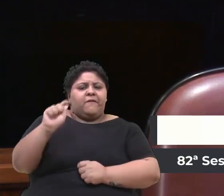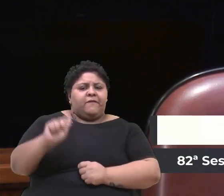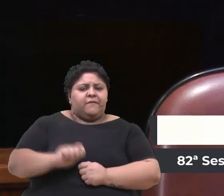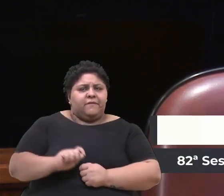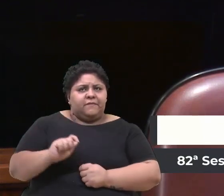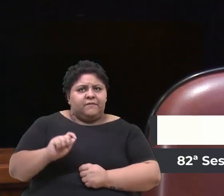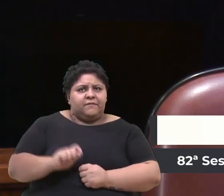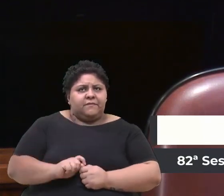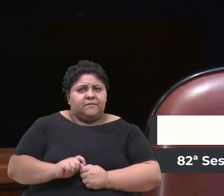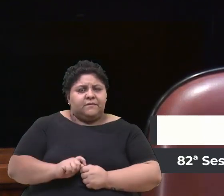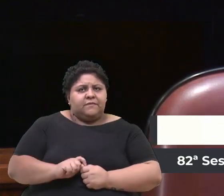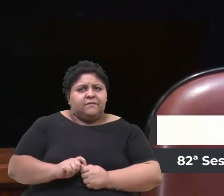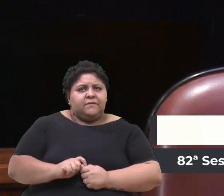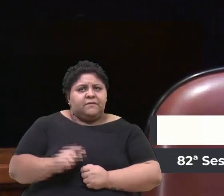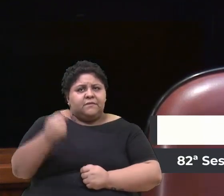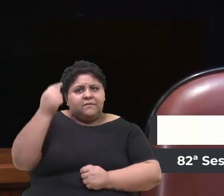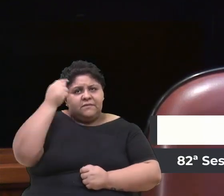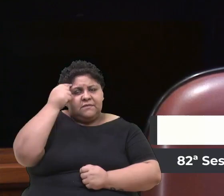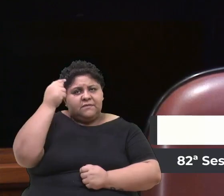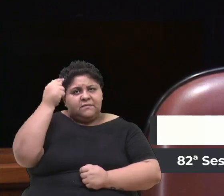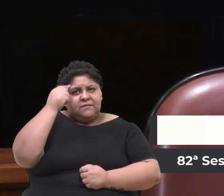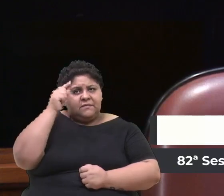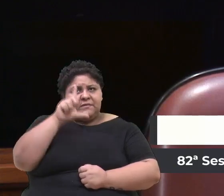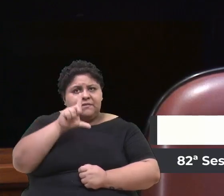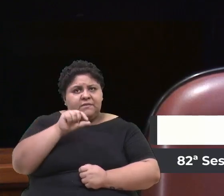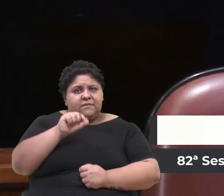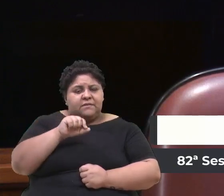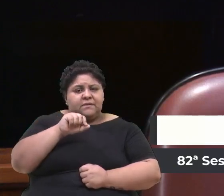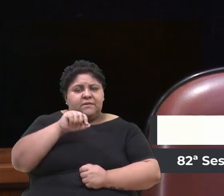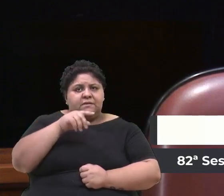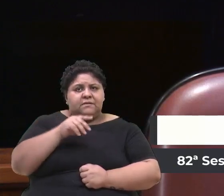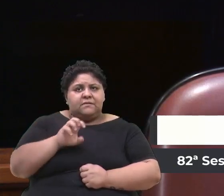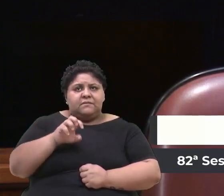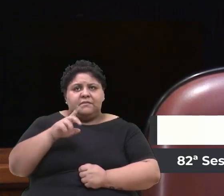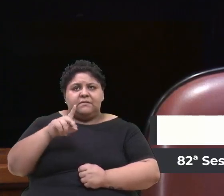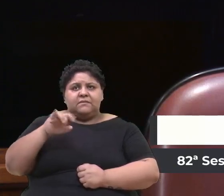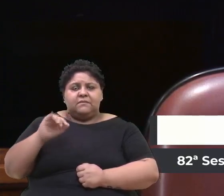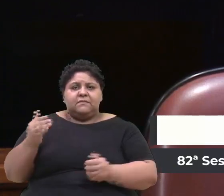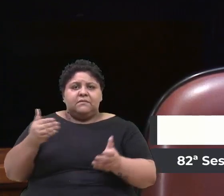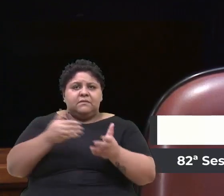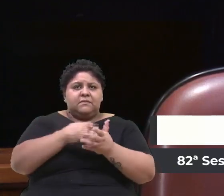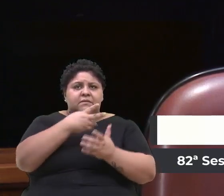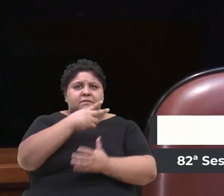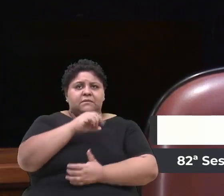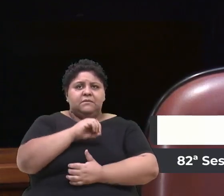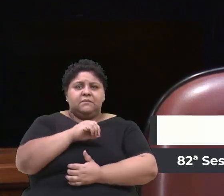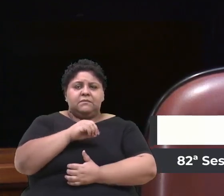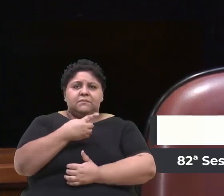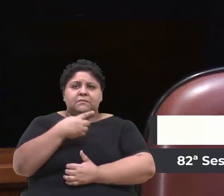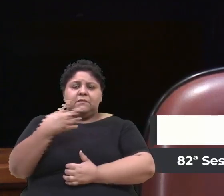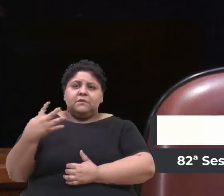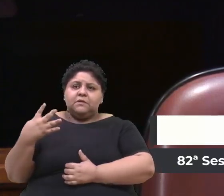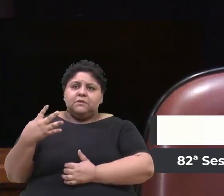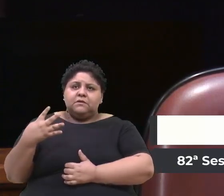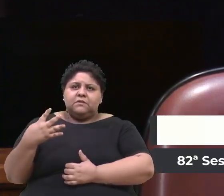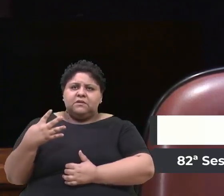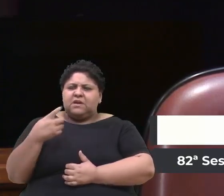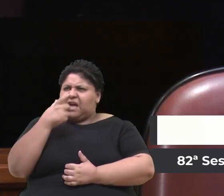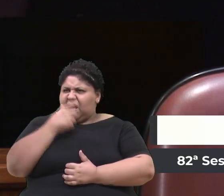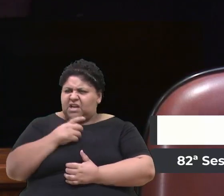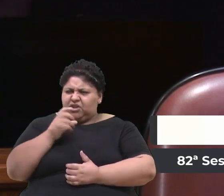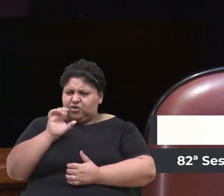EPIs, a ideia era fazer 10 EPIs até 2014, não rolou, acho que só tem 2,